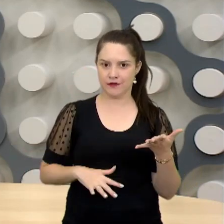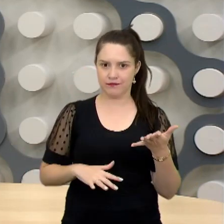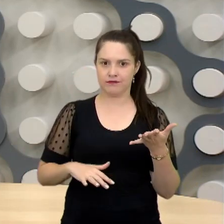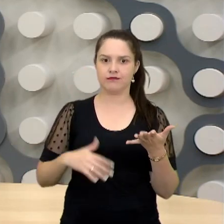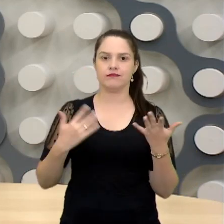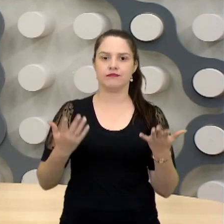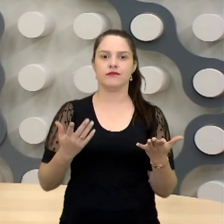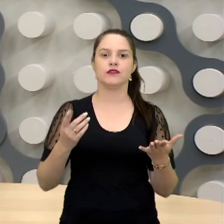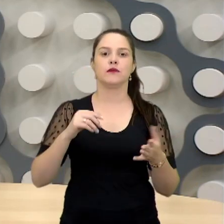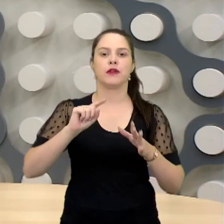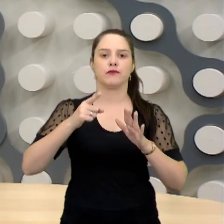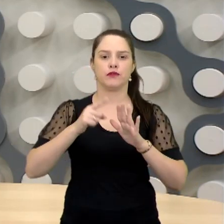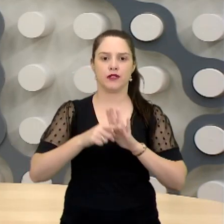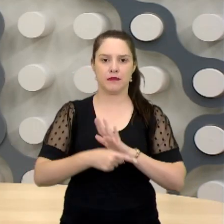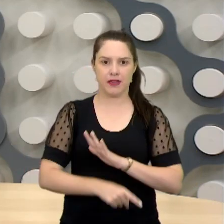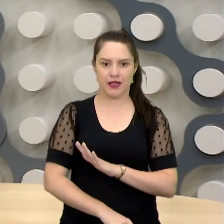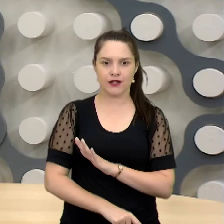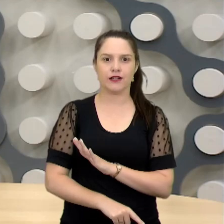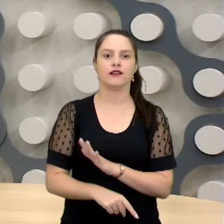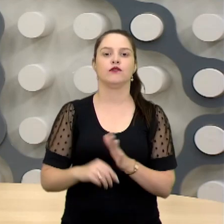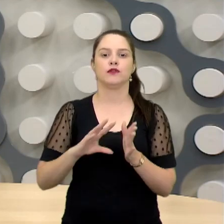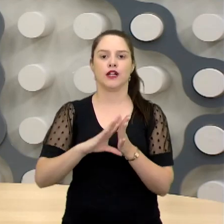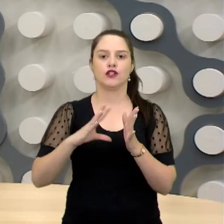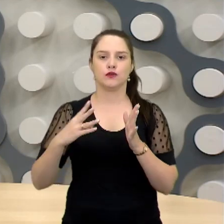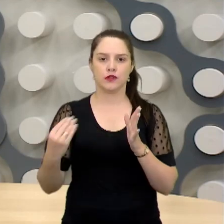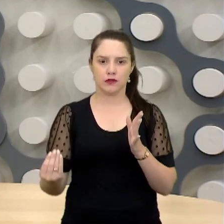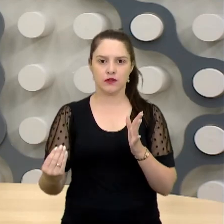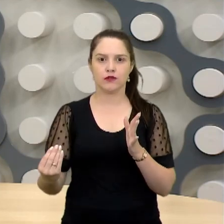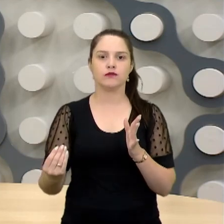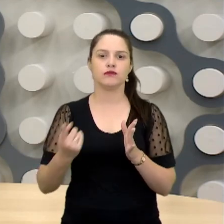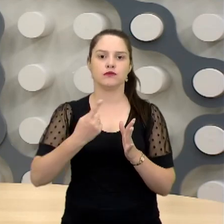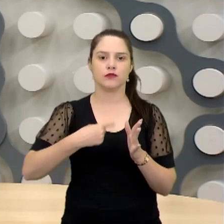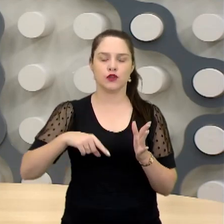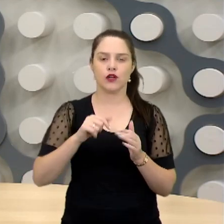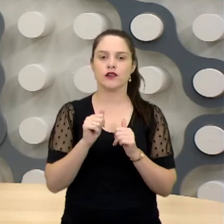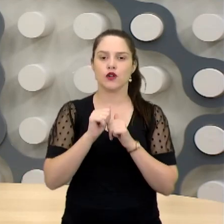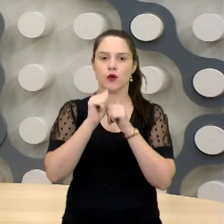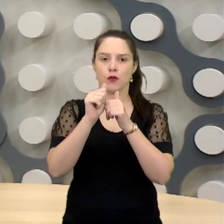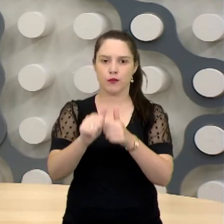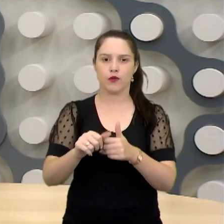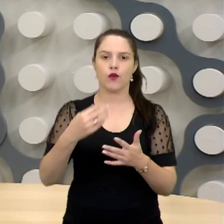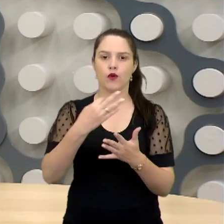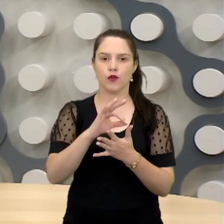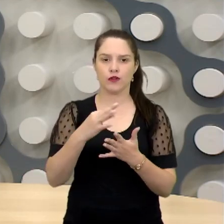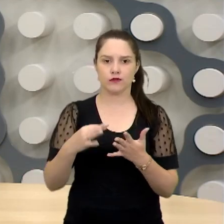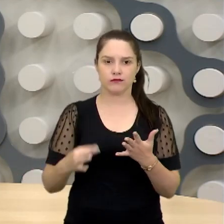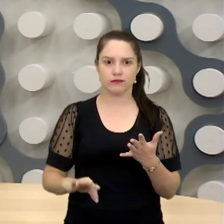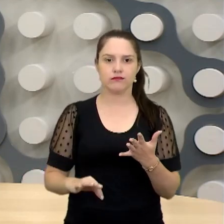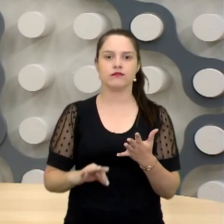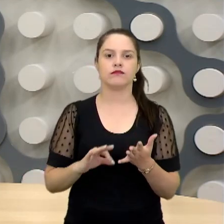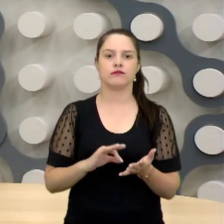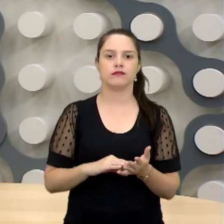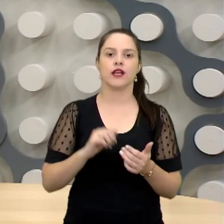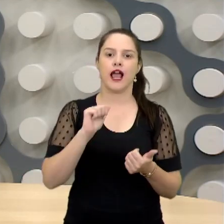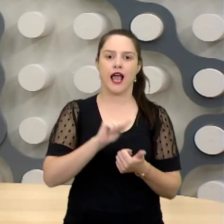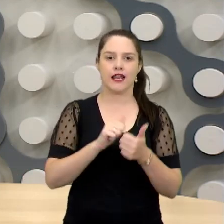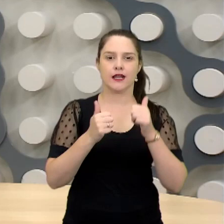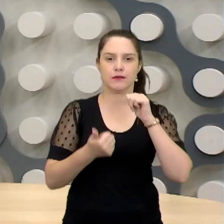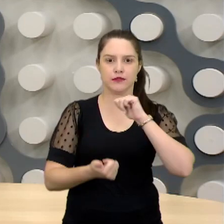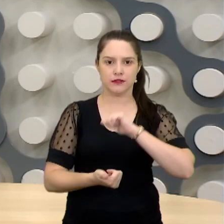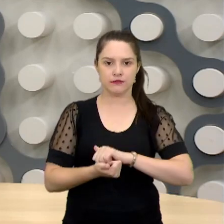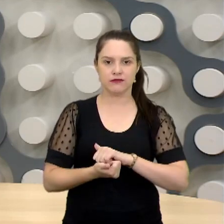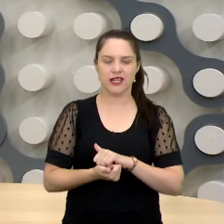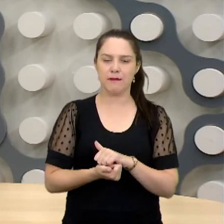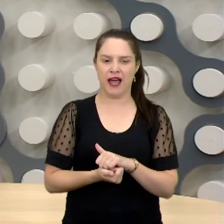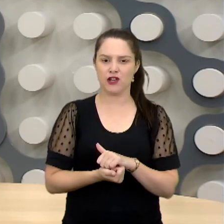Passando aí no aprofundamento, na unidade curricular, e o nome do componente para o aluno, tá se adaptando, Então a gente